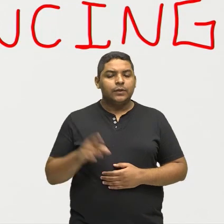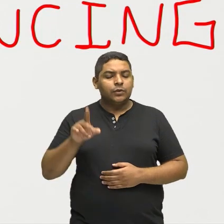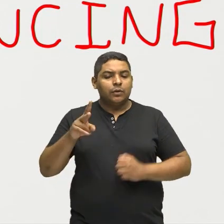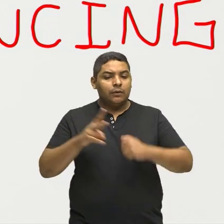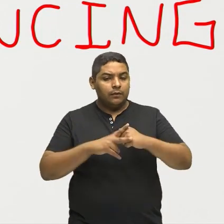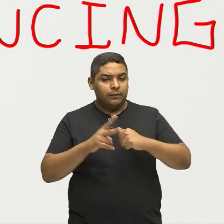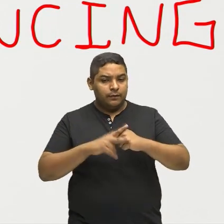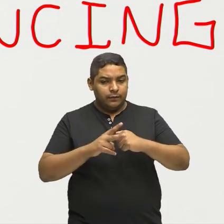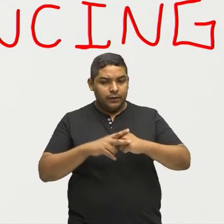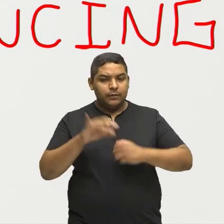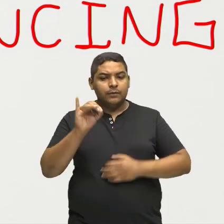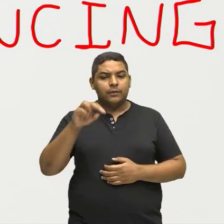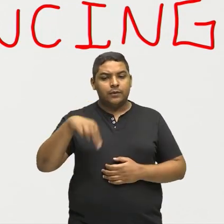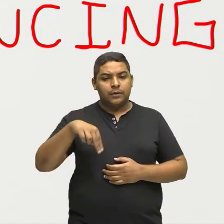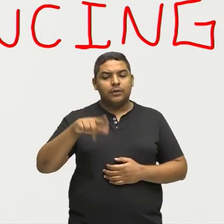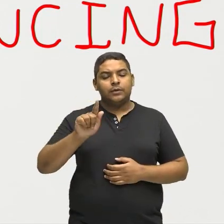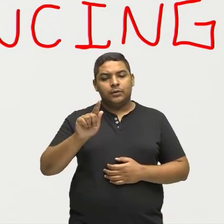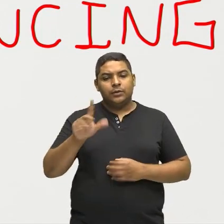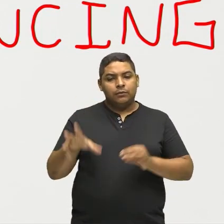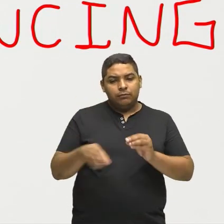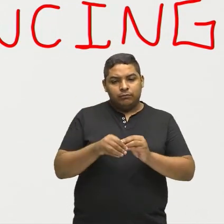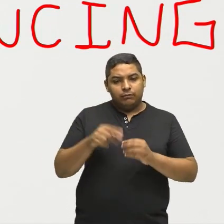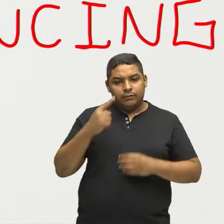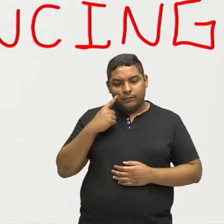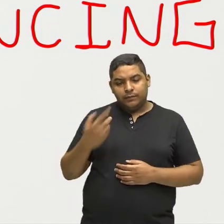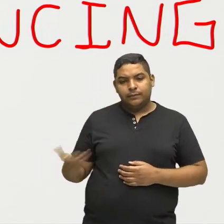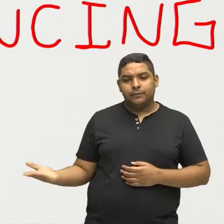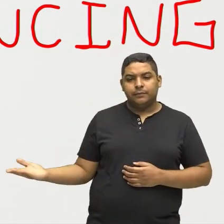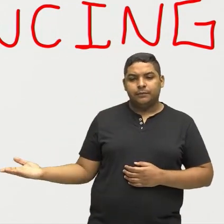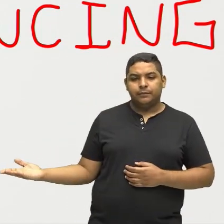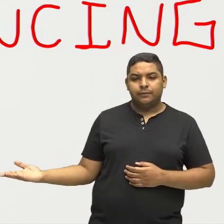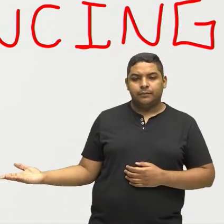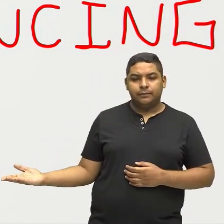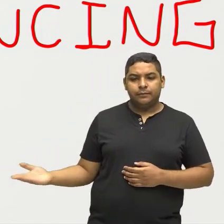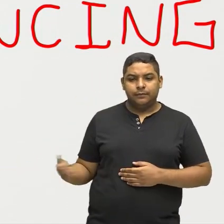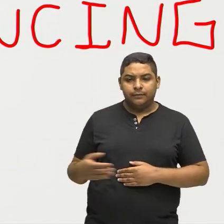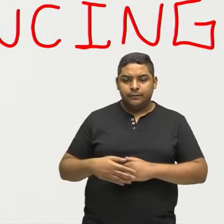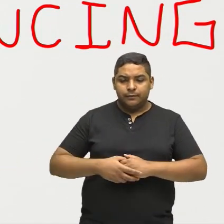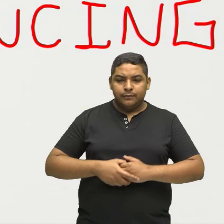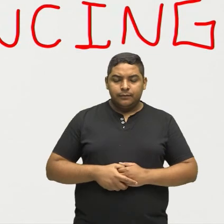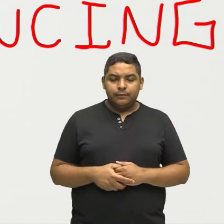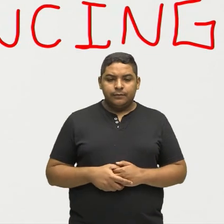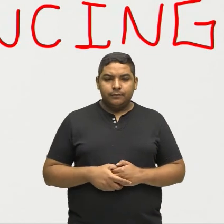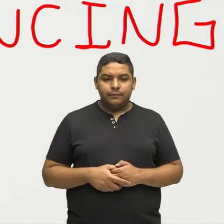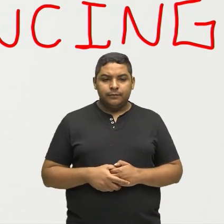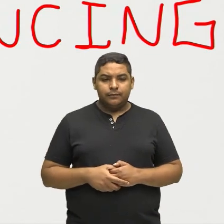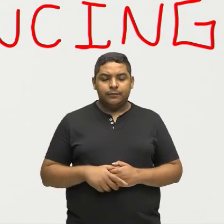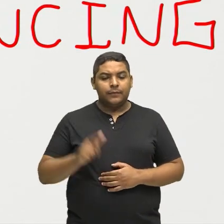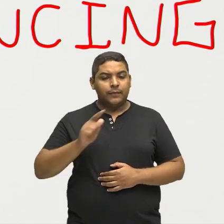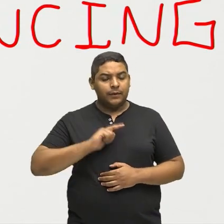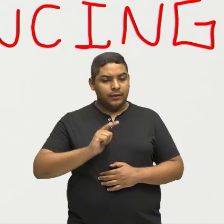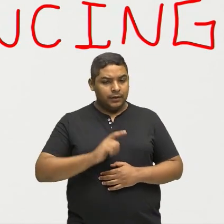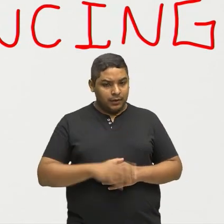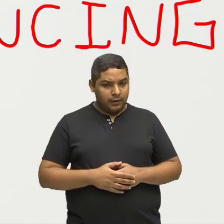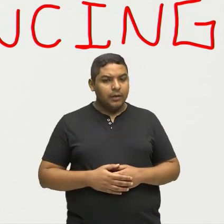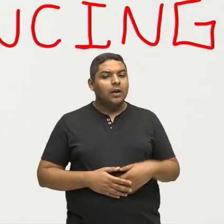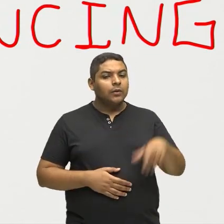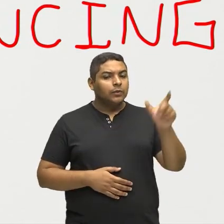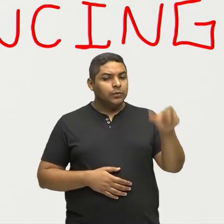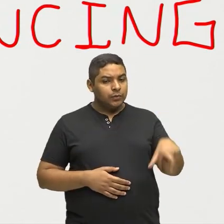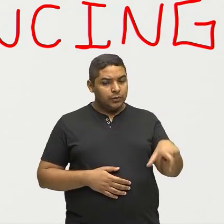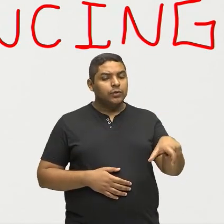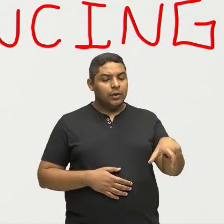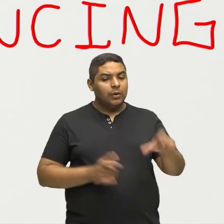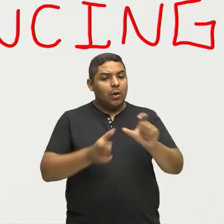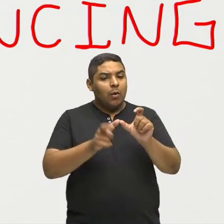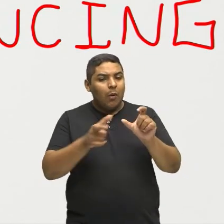do ing, como eu já acabei de falar para vocês. Então, aqui eu tenho o sujeito, a conjugação de acordo com o